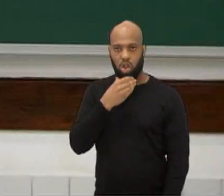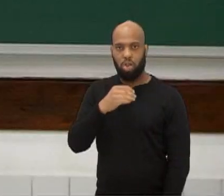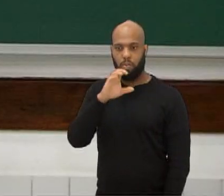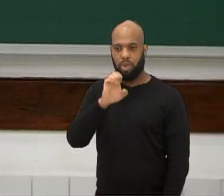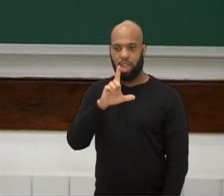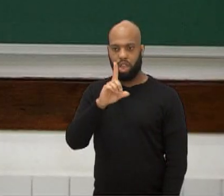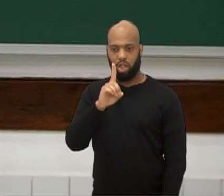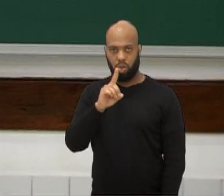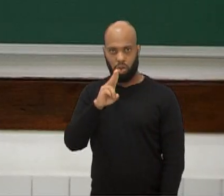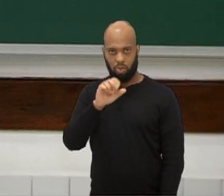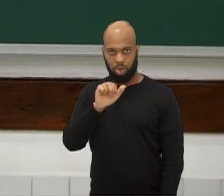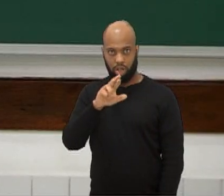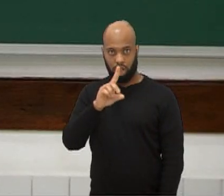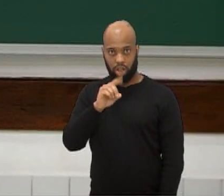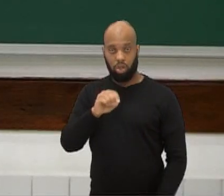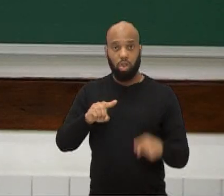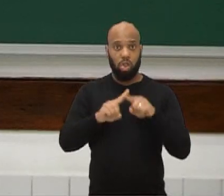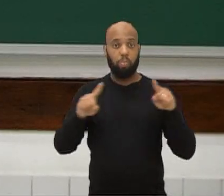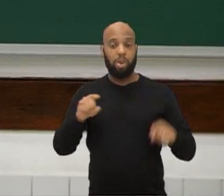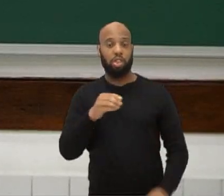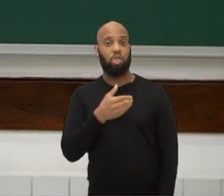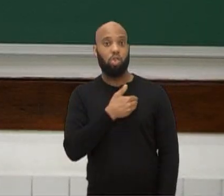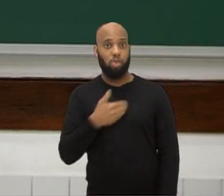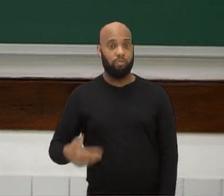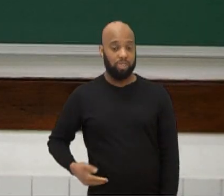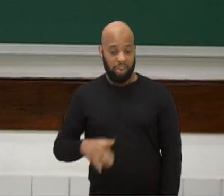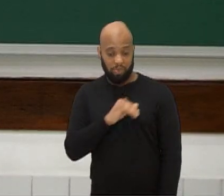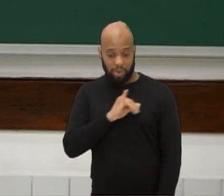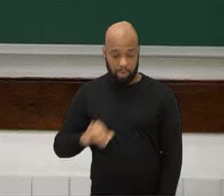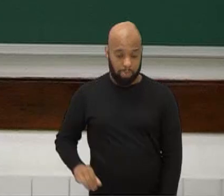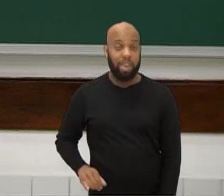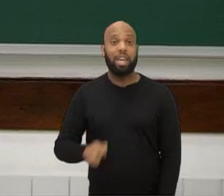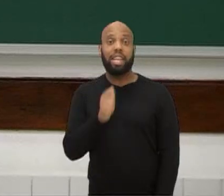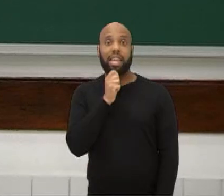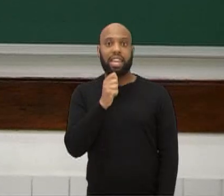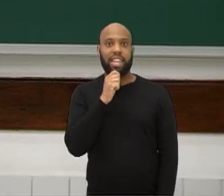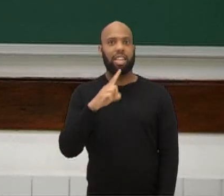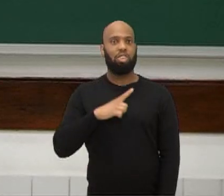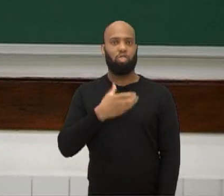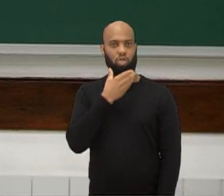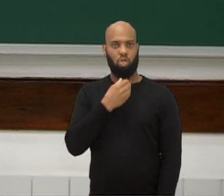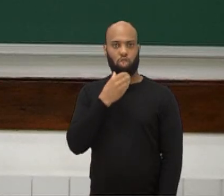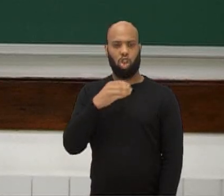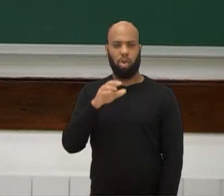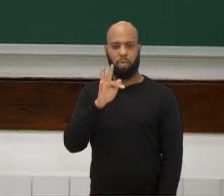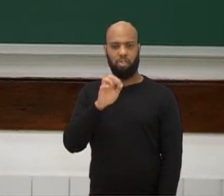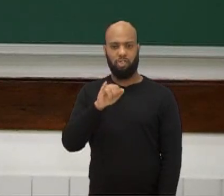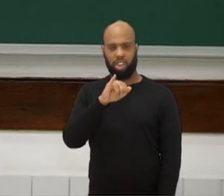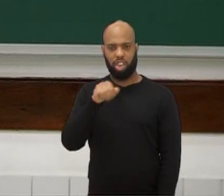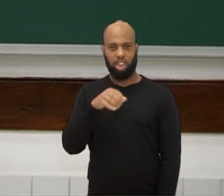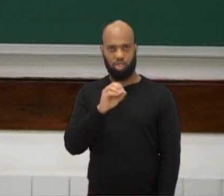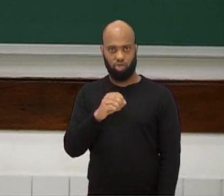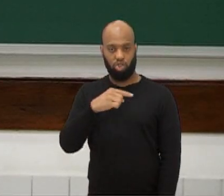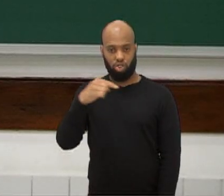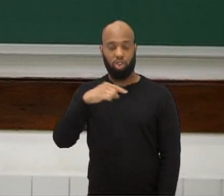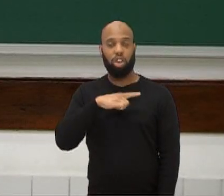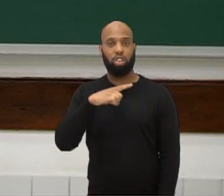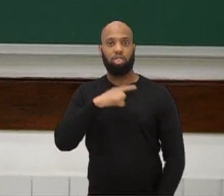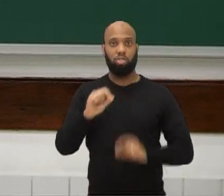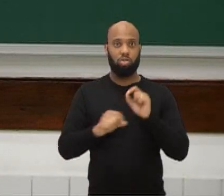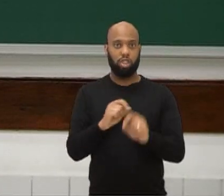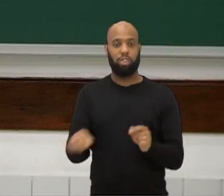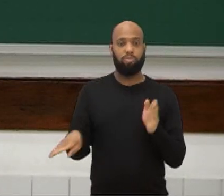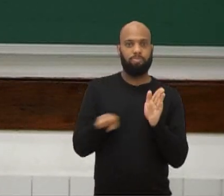governo imperial ainda, olha que interessante, ainda sob o comando de Diogo Feijó, não chegamos em Araújo Lima, que nós falamos